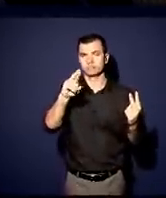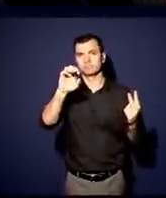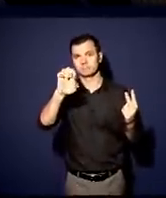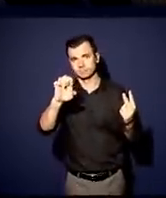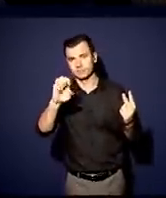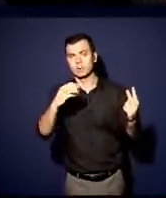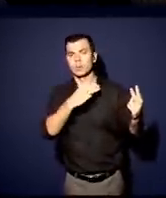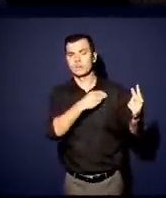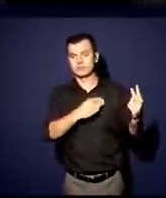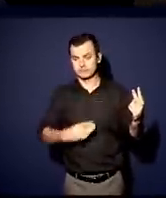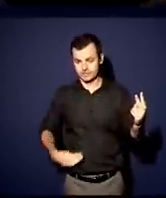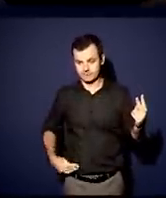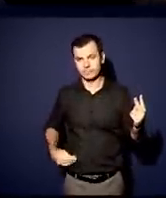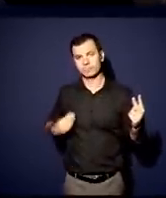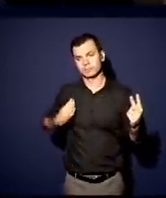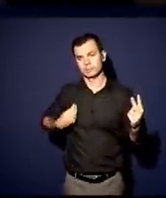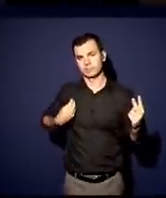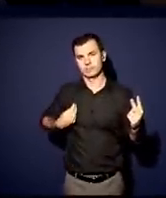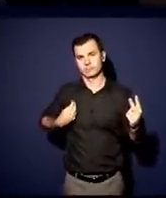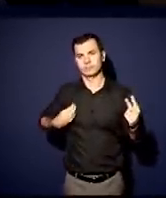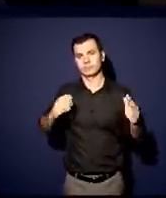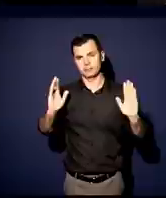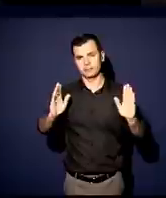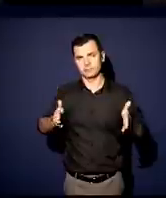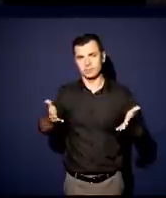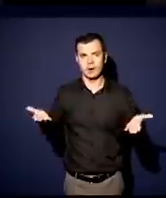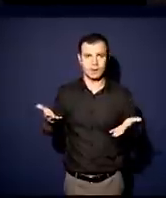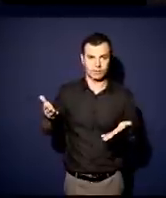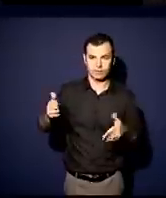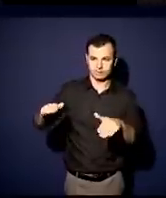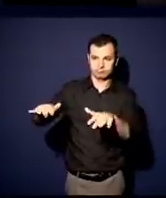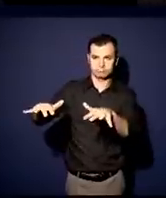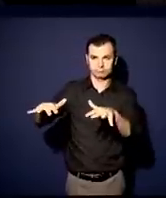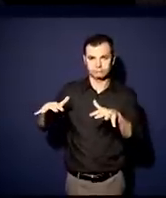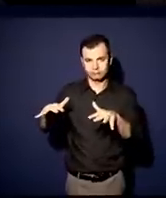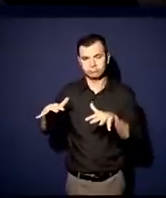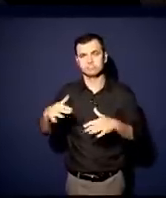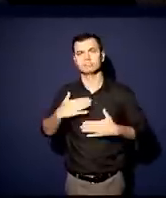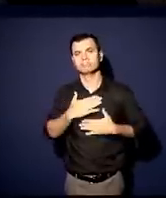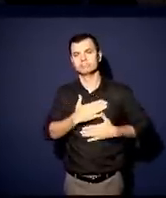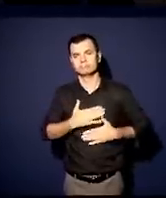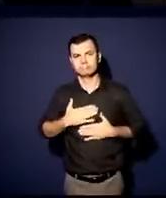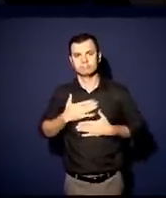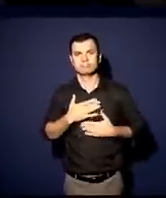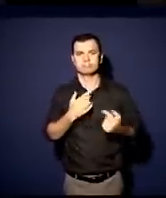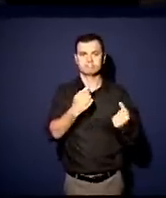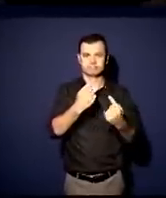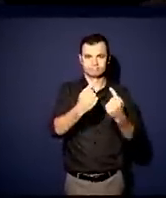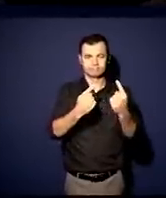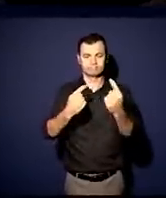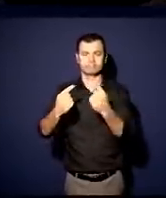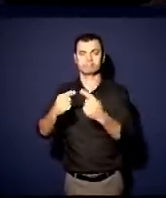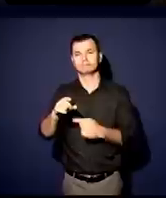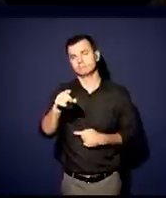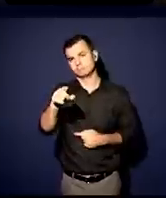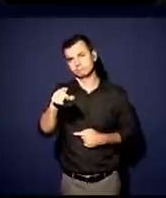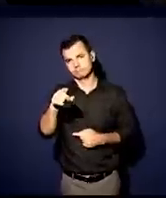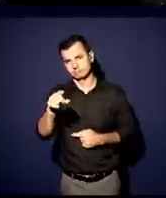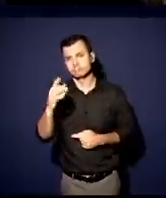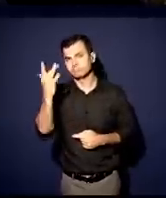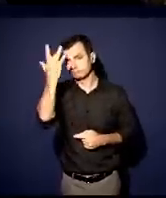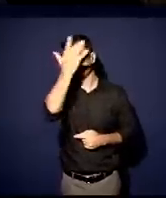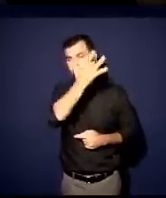Haddad. Ministro, um prazer tê-lo aqui na audiência, uma honra para nós aqui no nosso painel poder também dialogar aqui indiretamente com o ministro